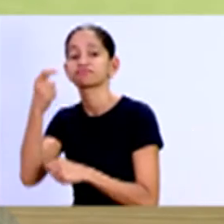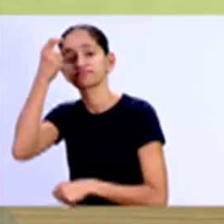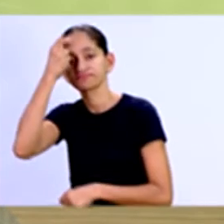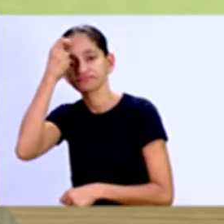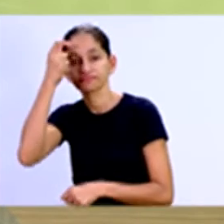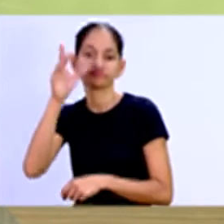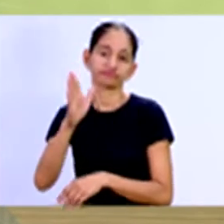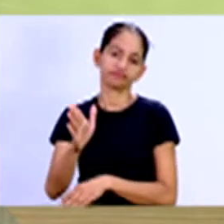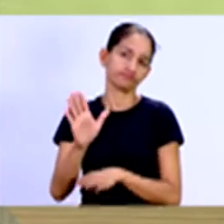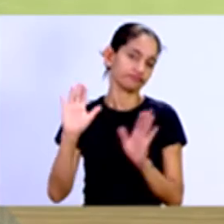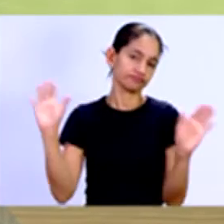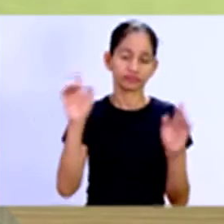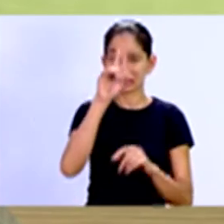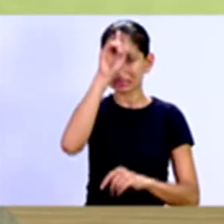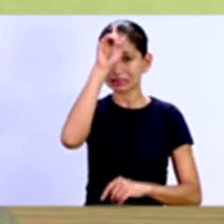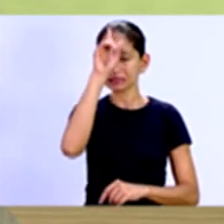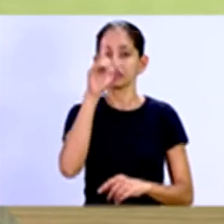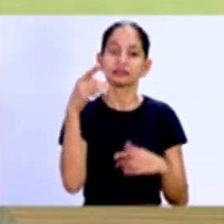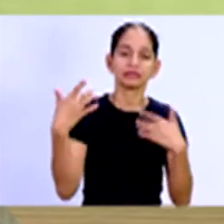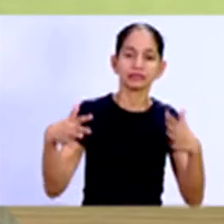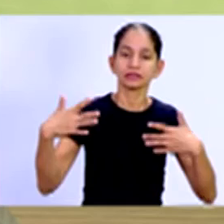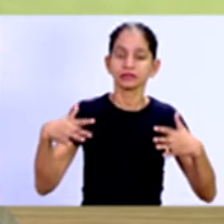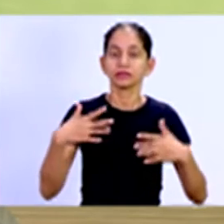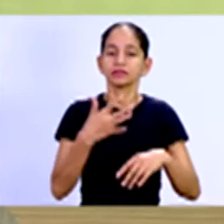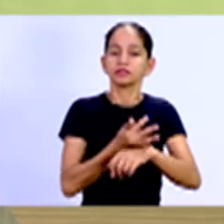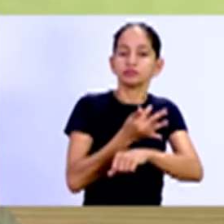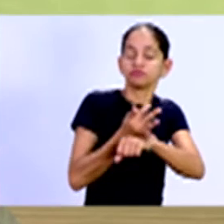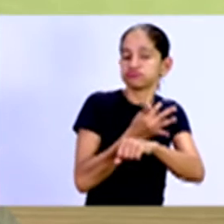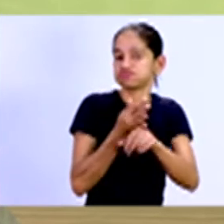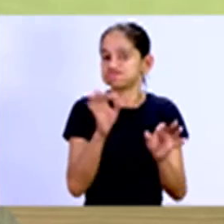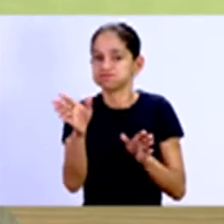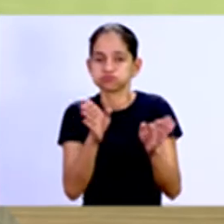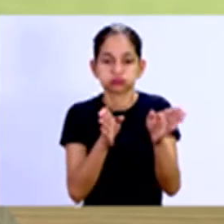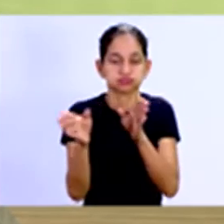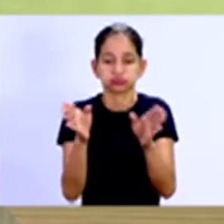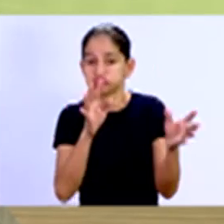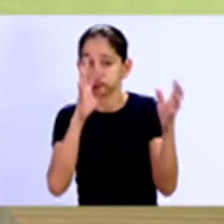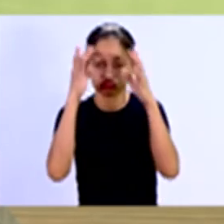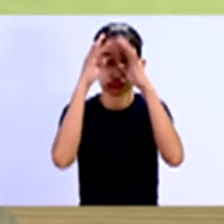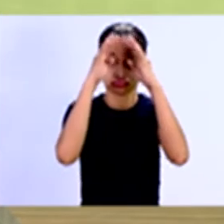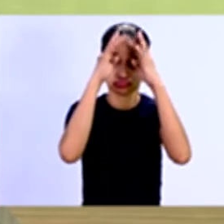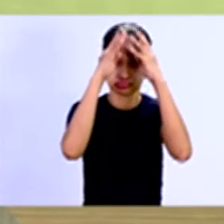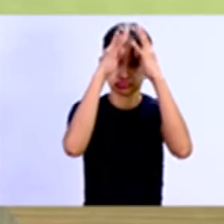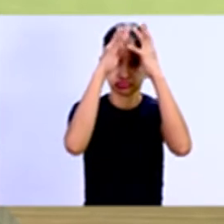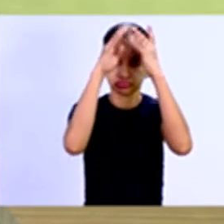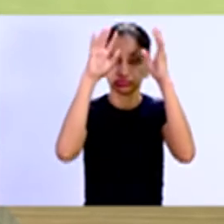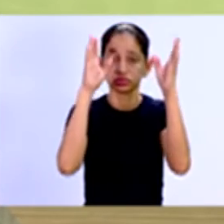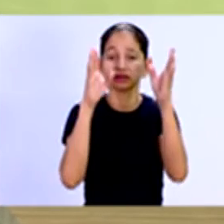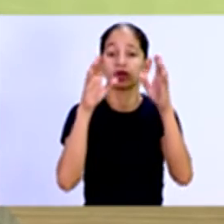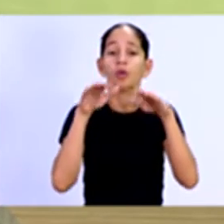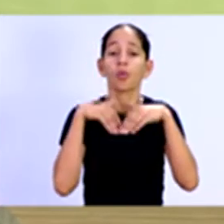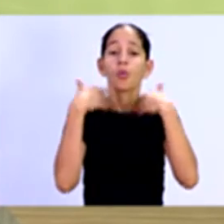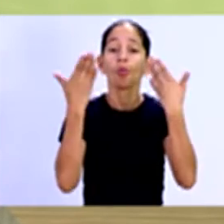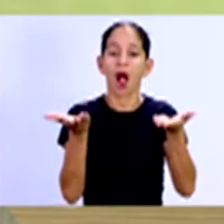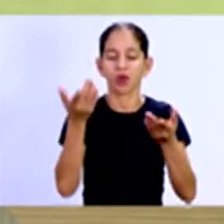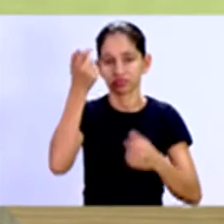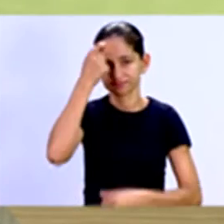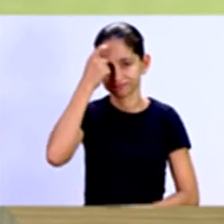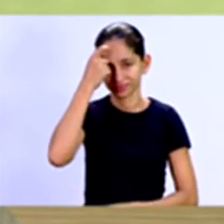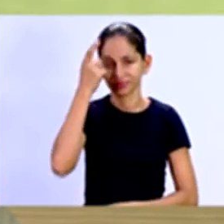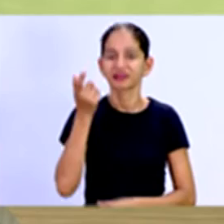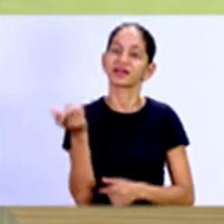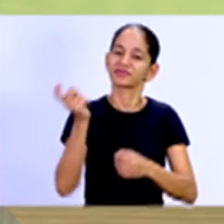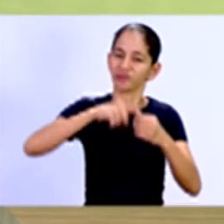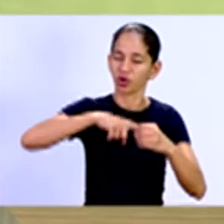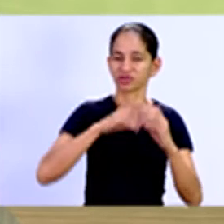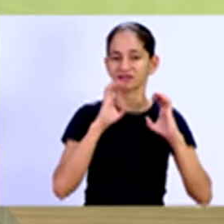a ideia quer algo, a razão quer outra, mas o discernimento fazendo com que nós pensemos racionalmente, através da moral, ao conceito de ética,